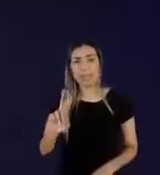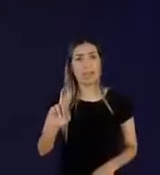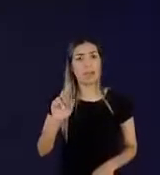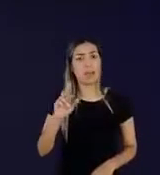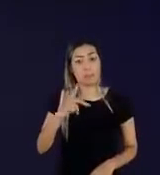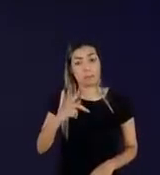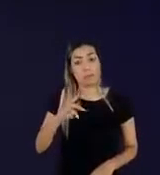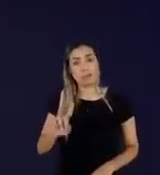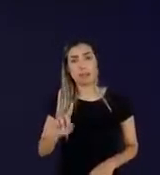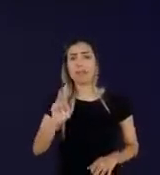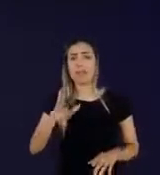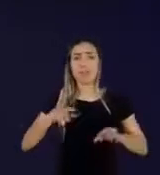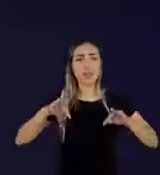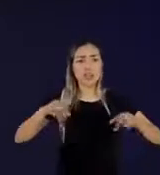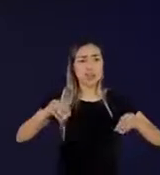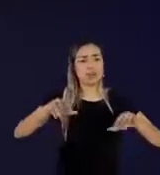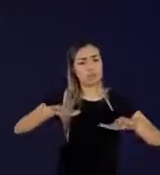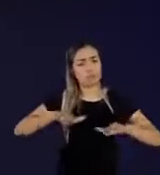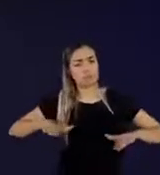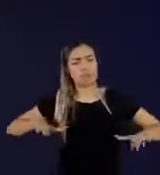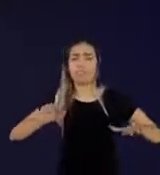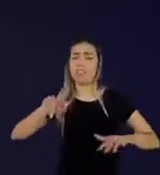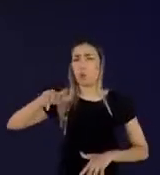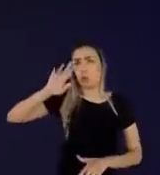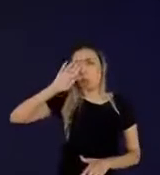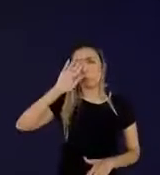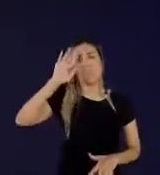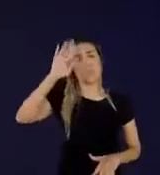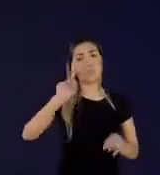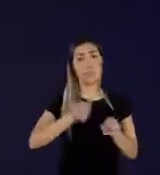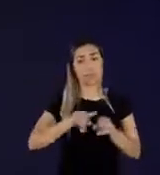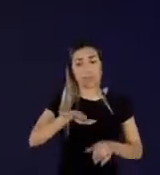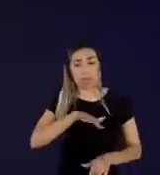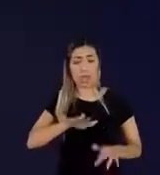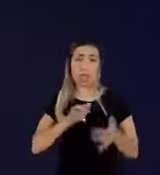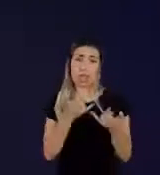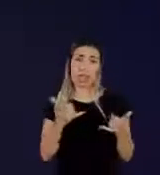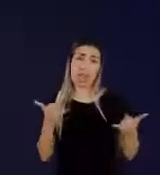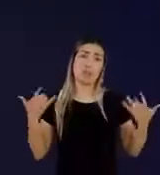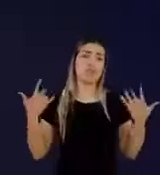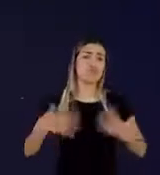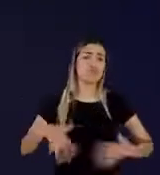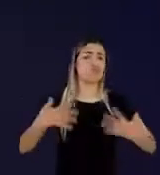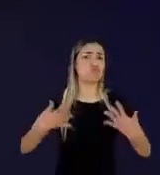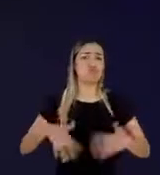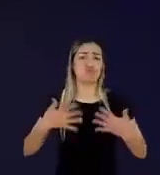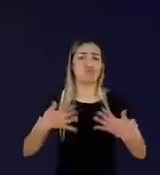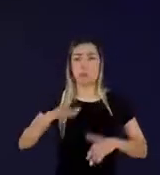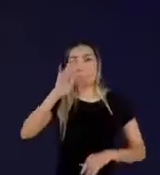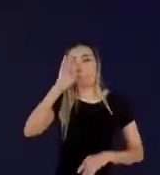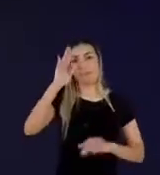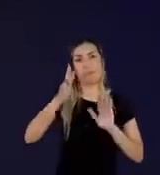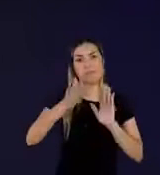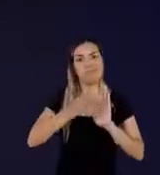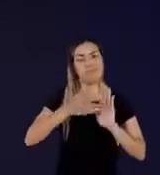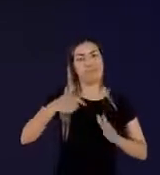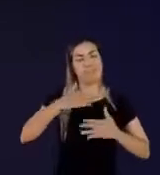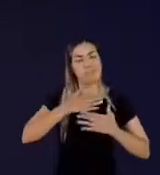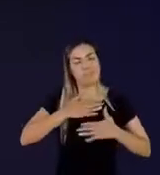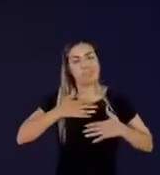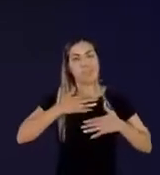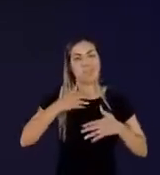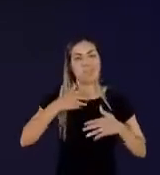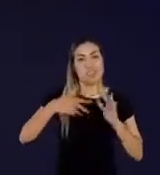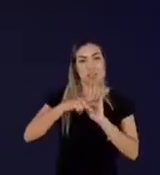de qualquer setor, né? E no setor elétrico, então, é uma das pautas que a gente mais gosta, especialmente estando na ANEEL. É uma